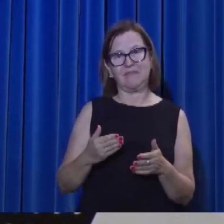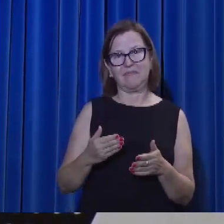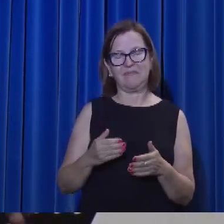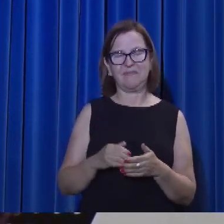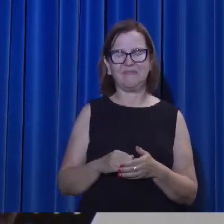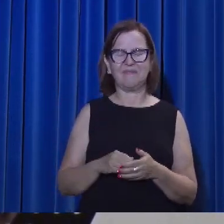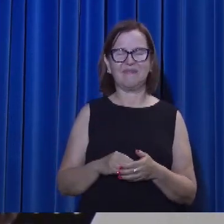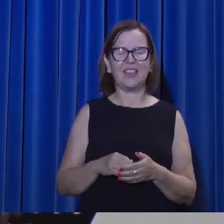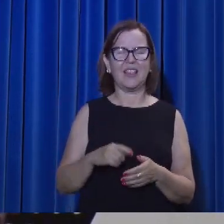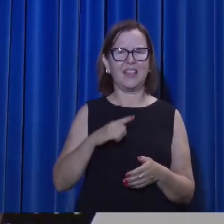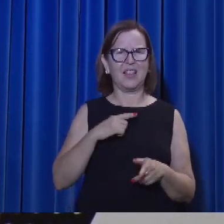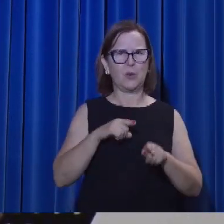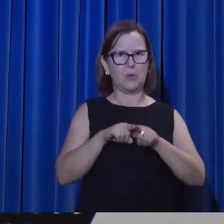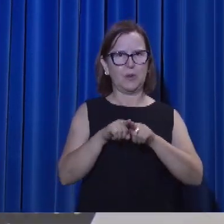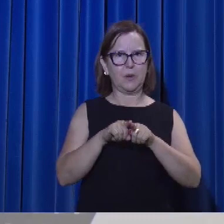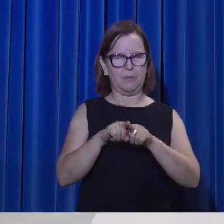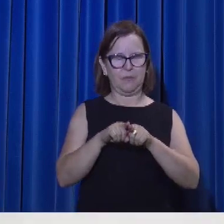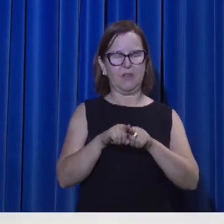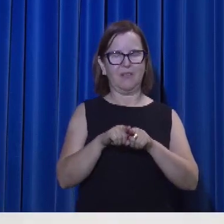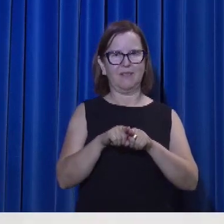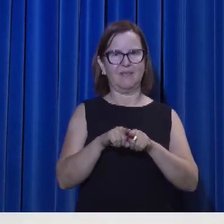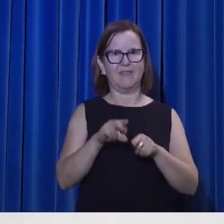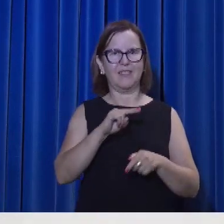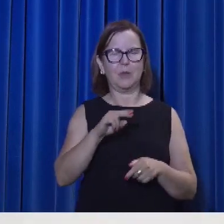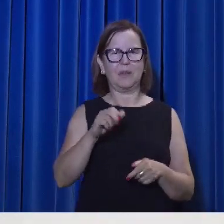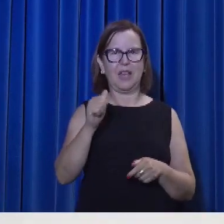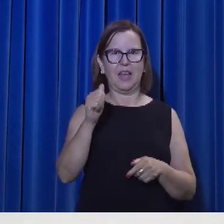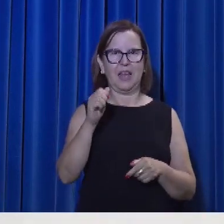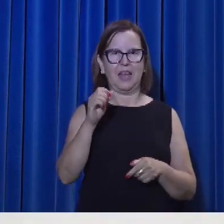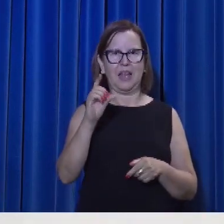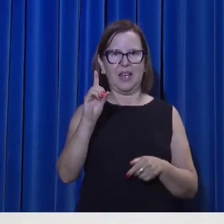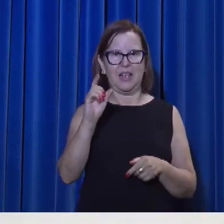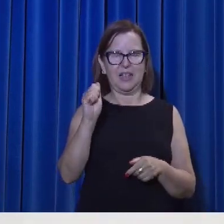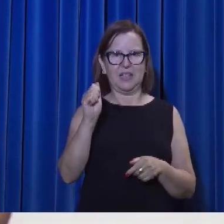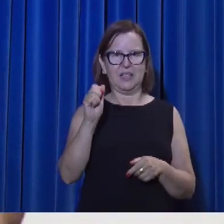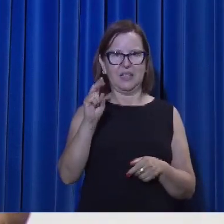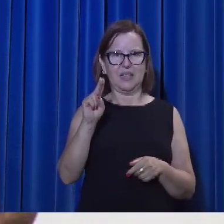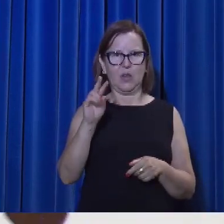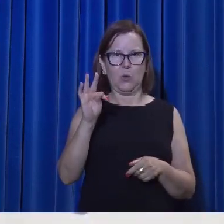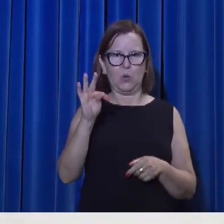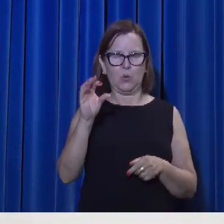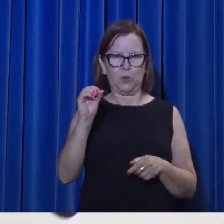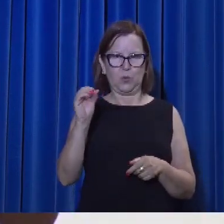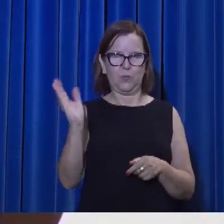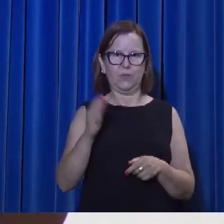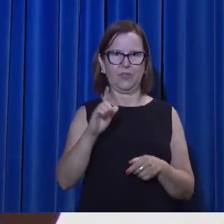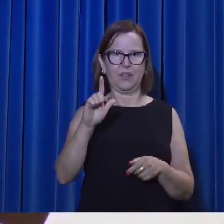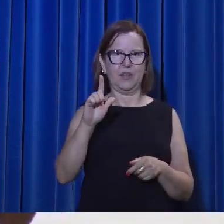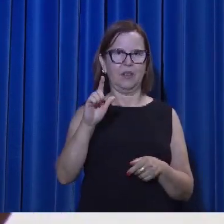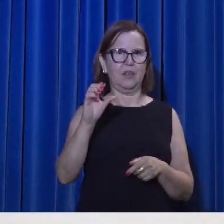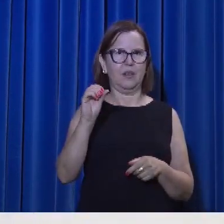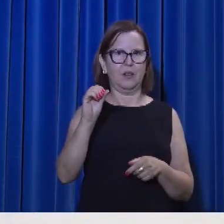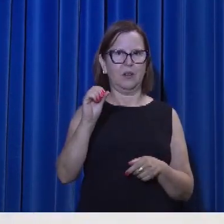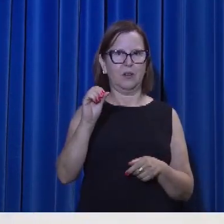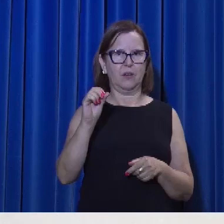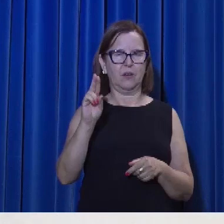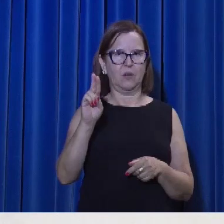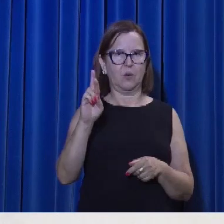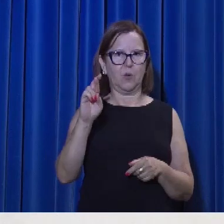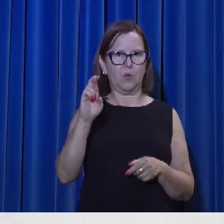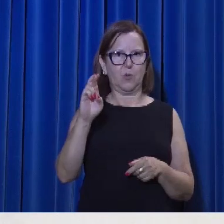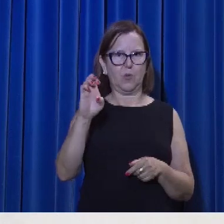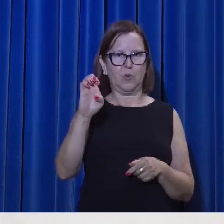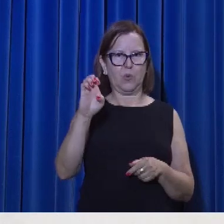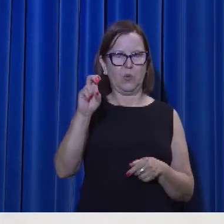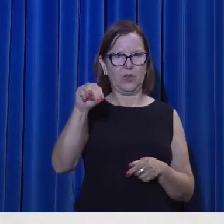Tem um irmão nosso chamado Adalto Lourenço, professor, pesquisador, cientista, ele já esteve aqui na nossa comunidade algumas vezes,